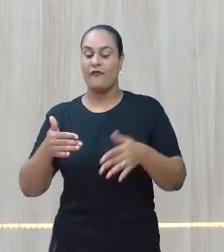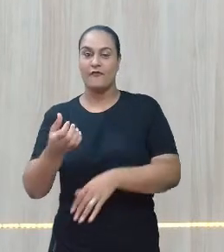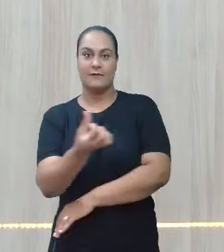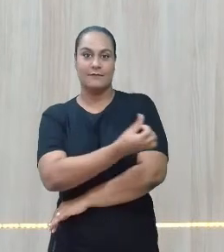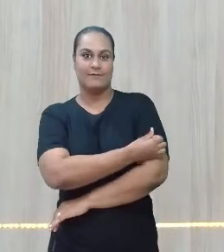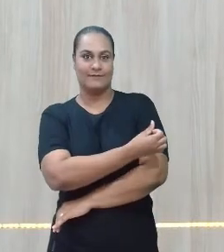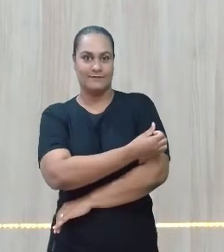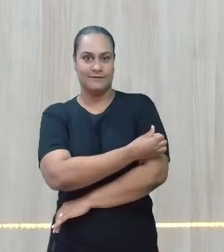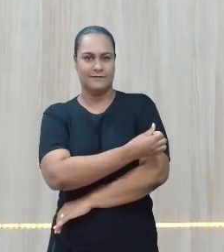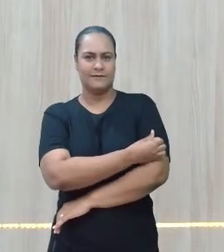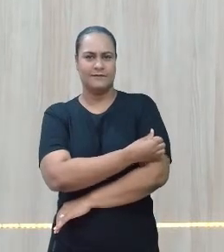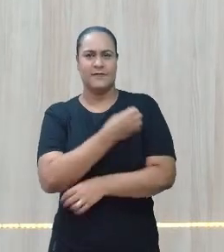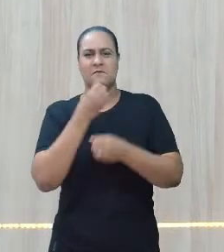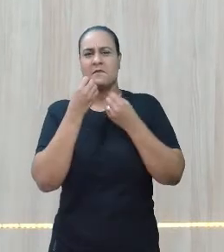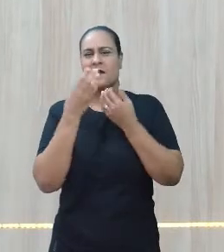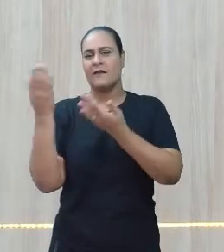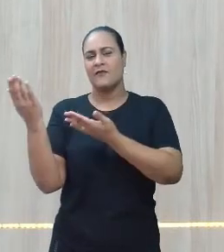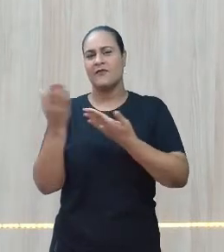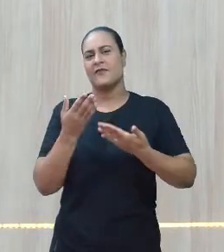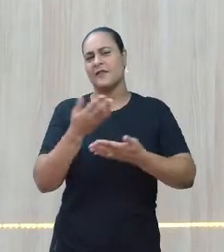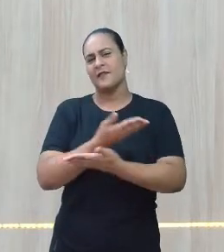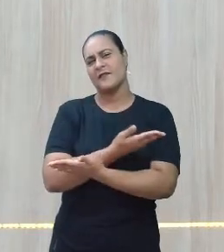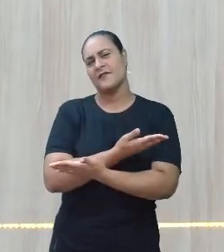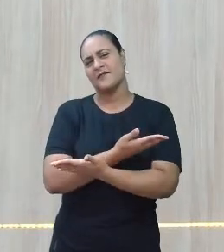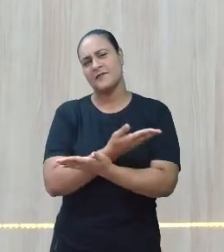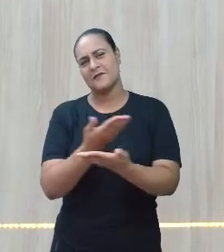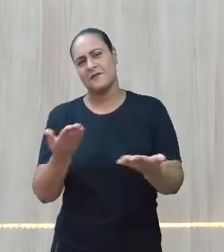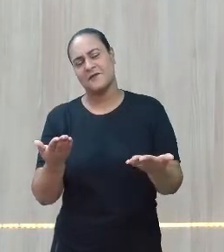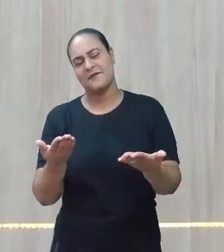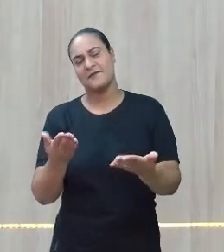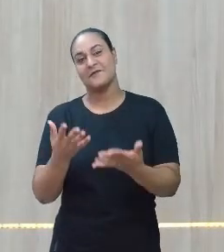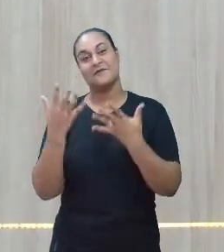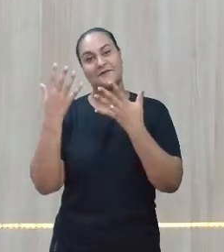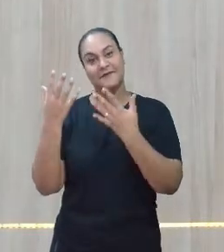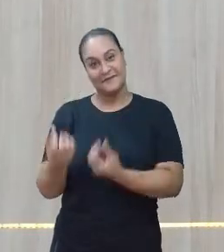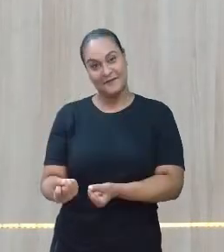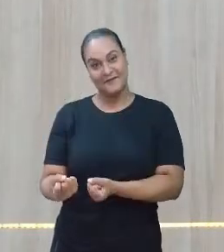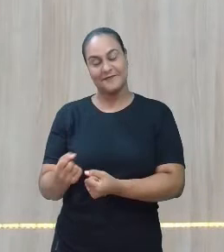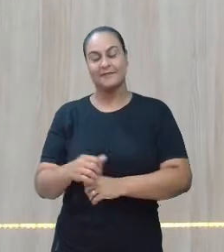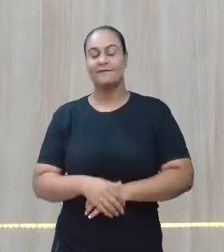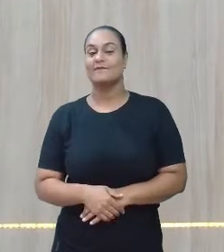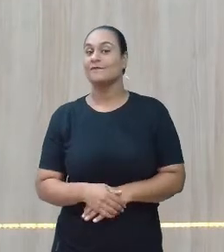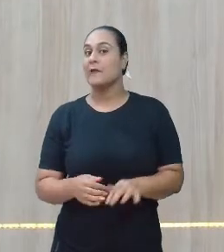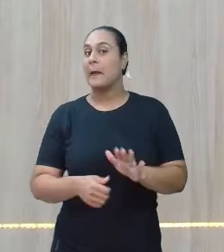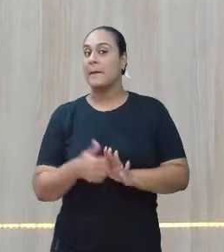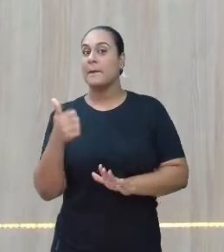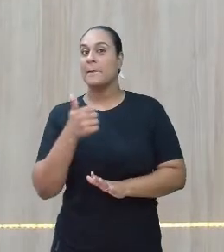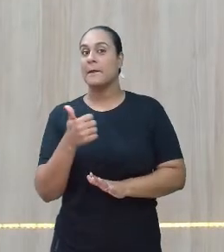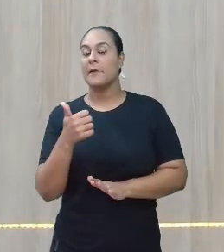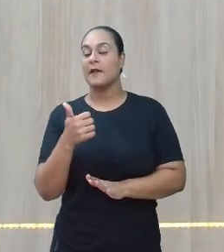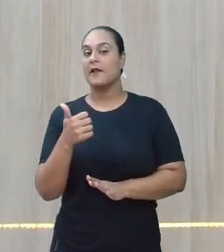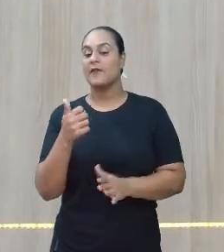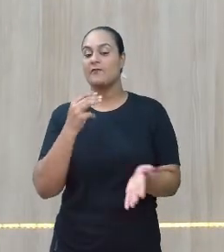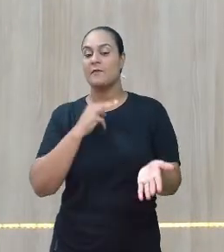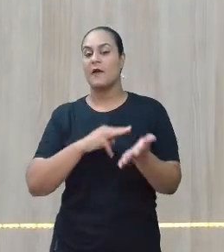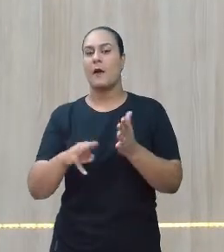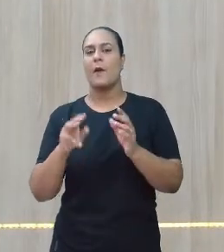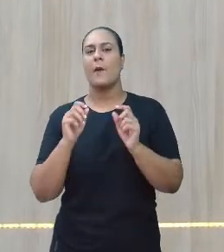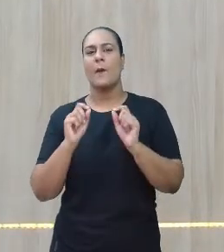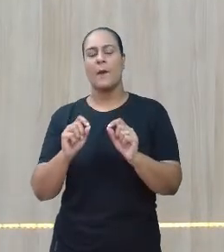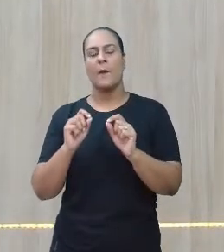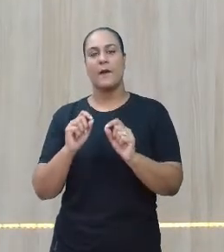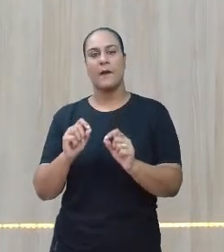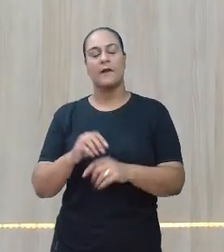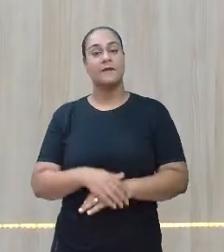ano. Bem-vindo a todos e a todas. Vamos lá? Então, a primeira coisa que eu gostaria de falar, além de dizer